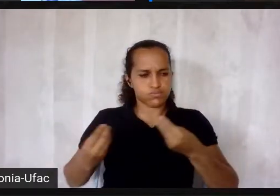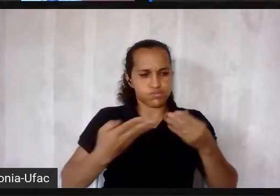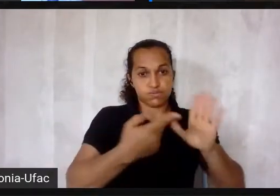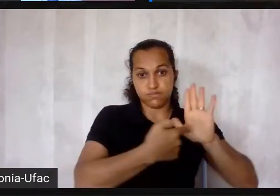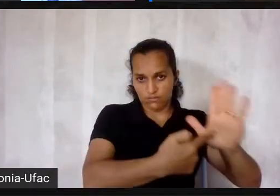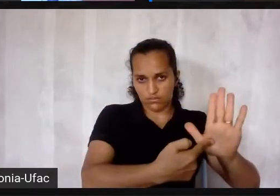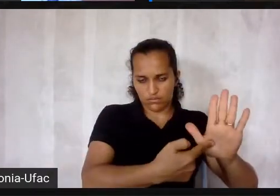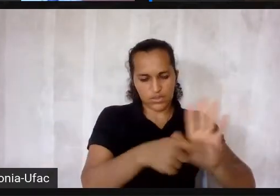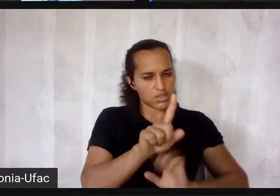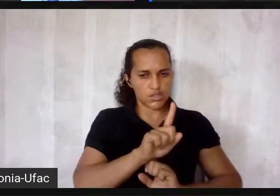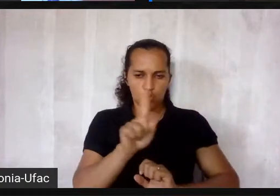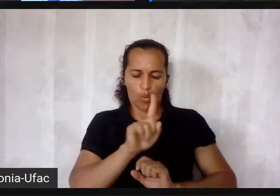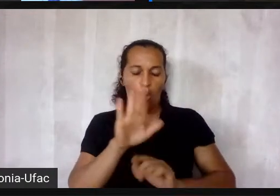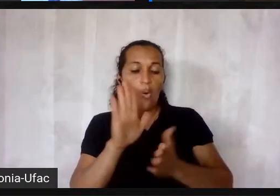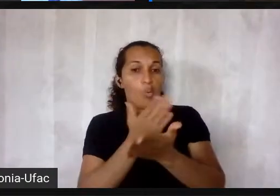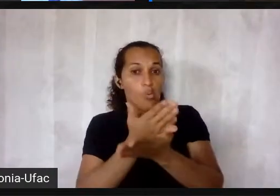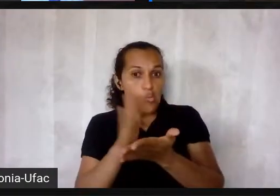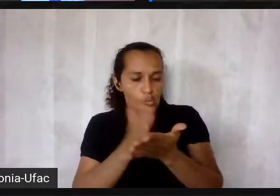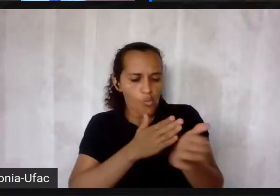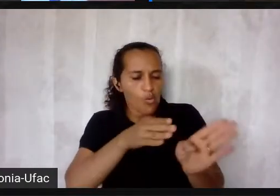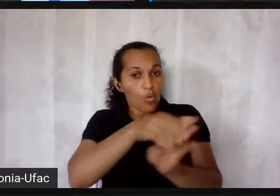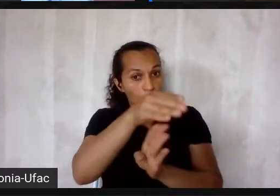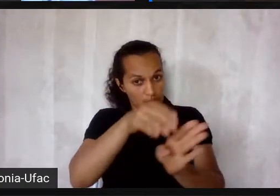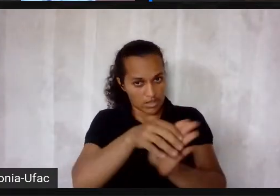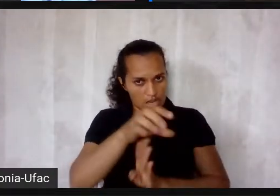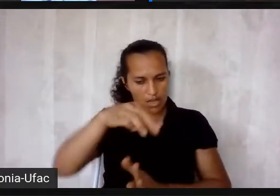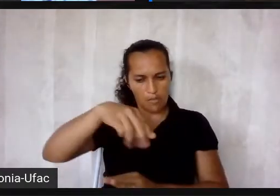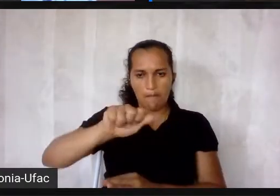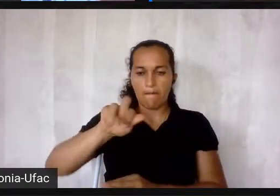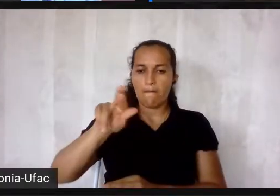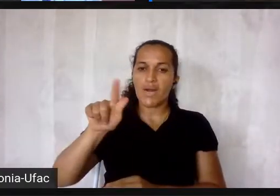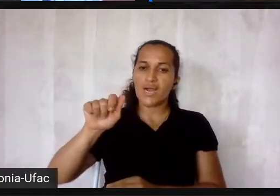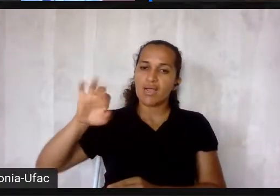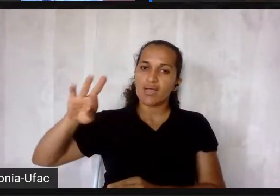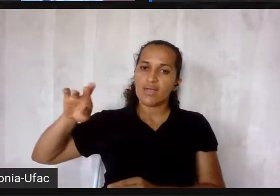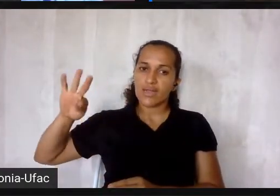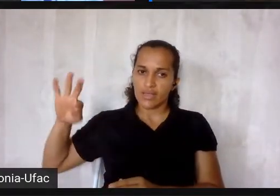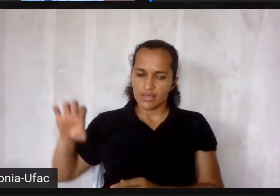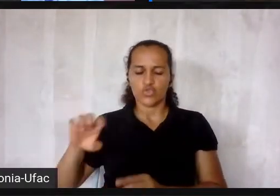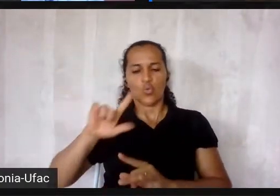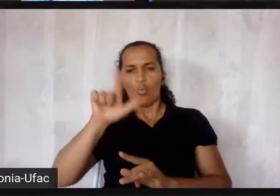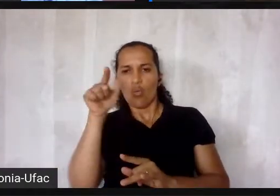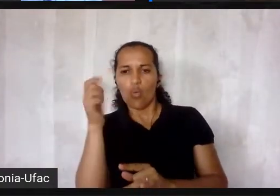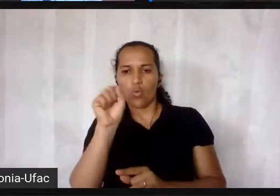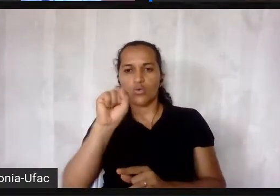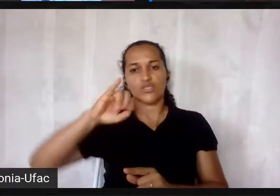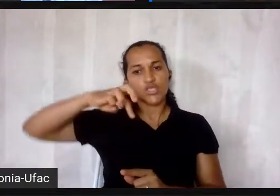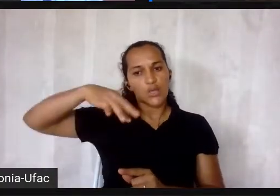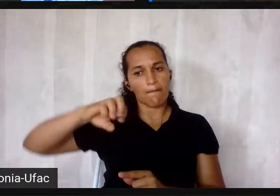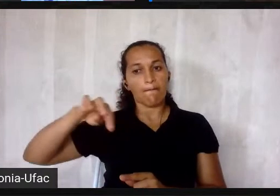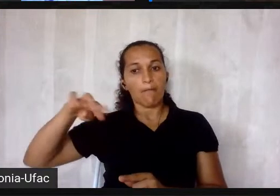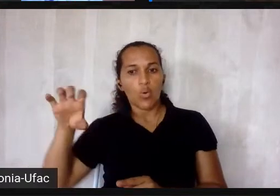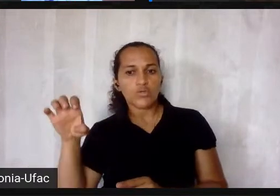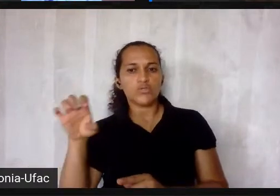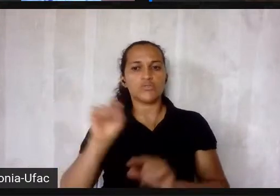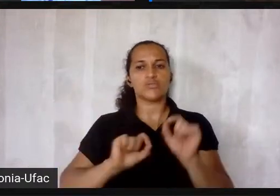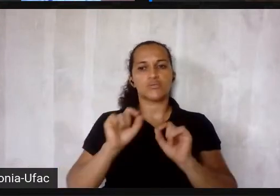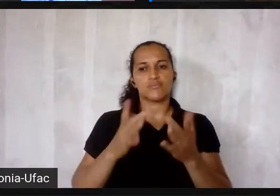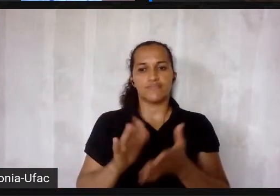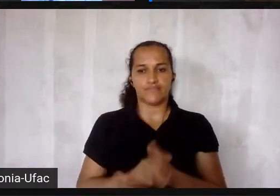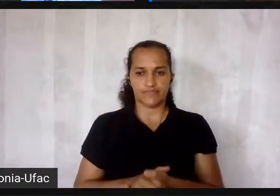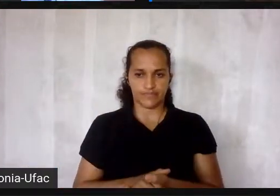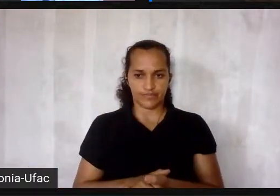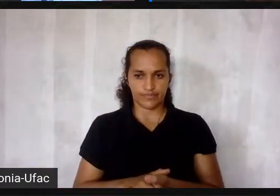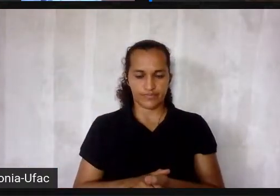orientados pela Margareth, outros pela Simone. E eu me preocupei em